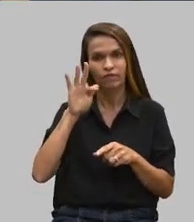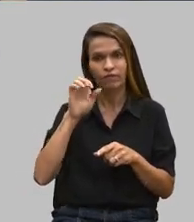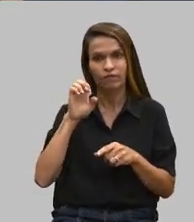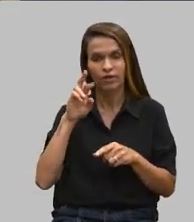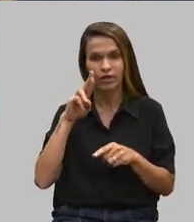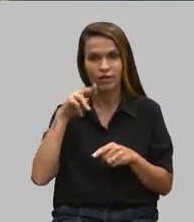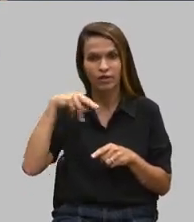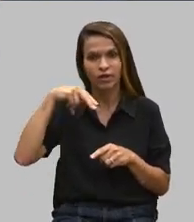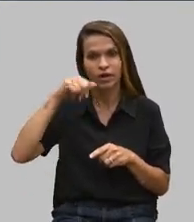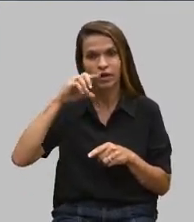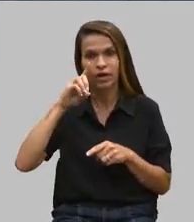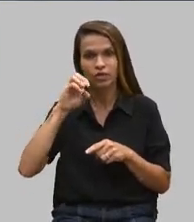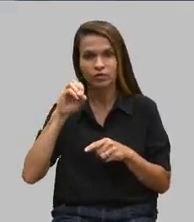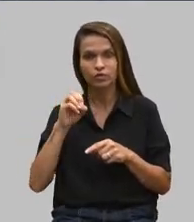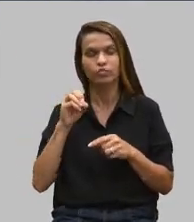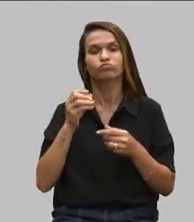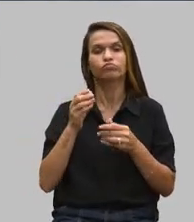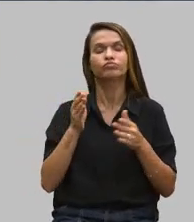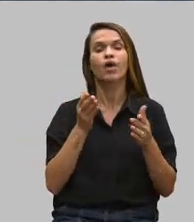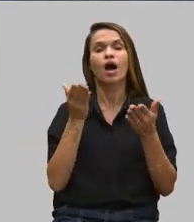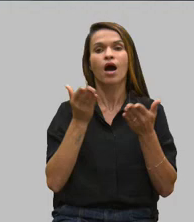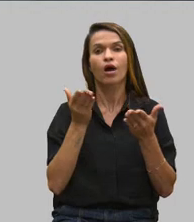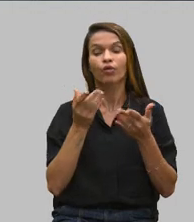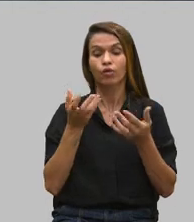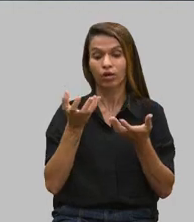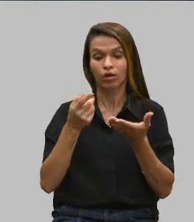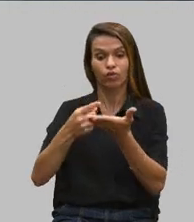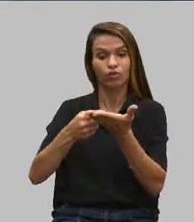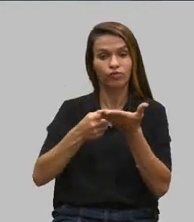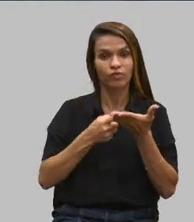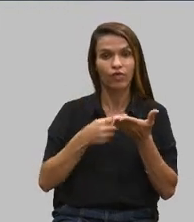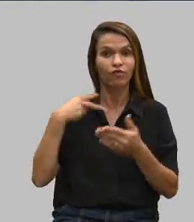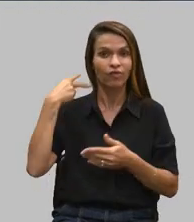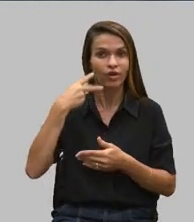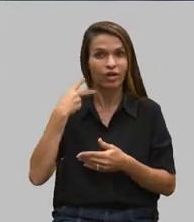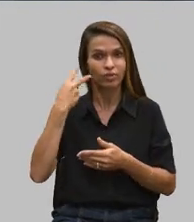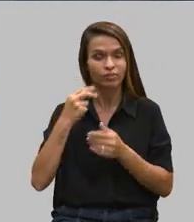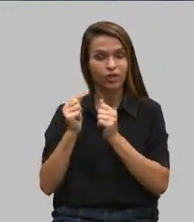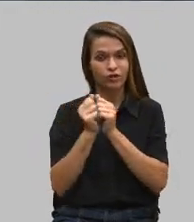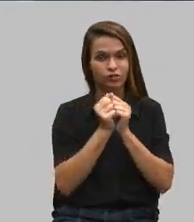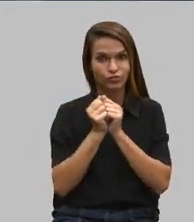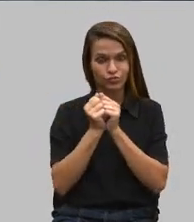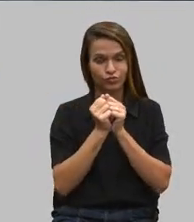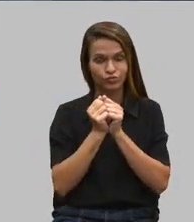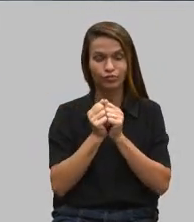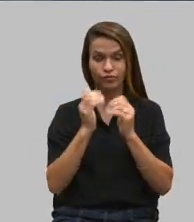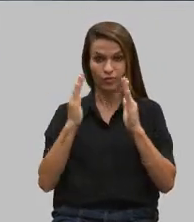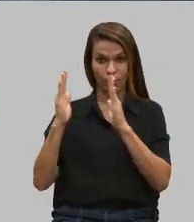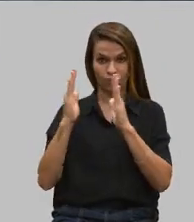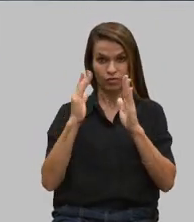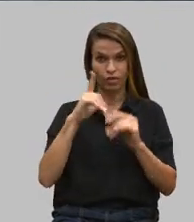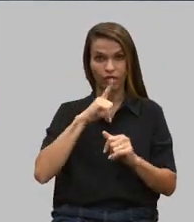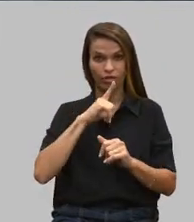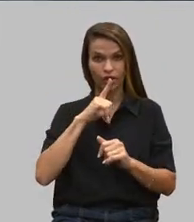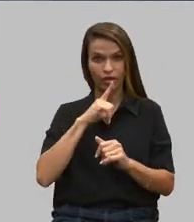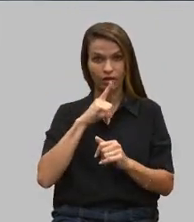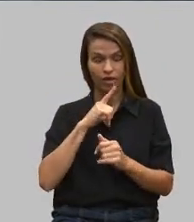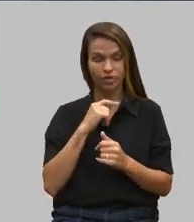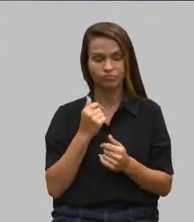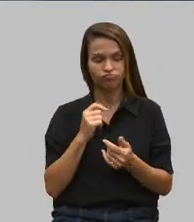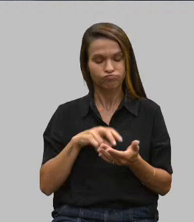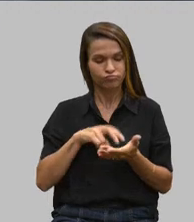Novo para poder estar aqui conosco e nesse momento a gente tem a grata